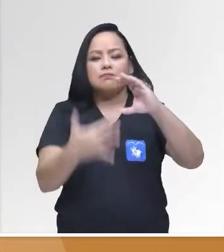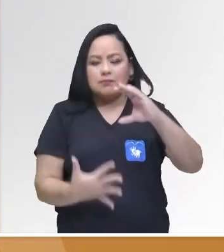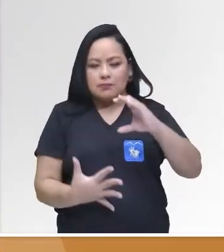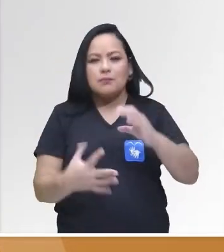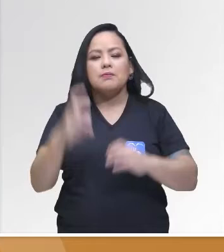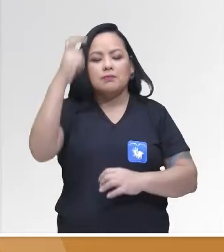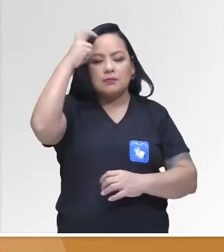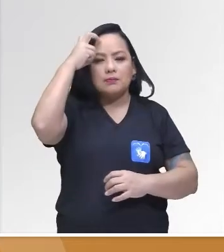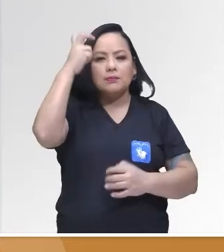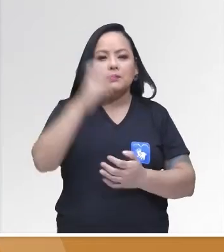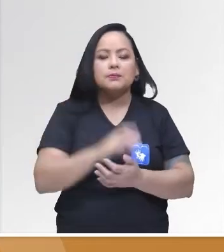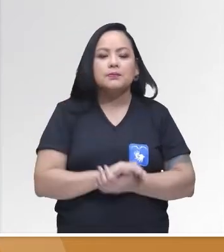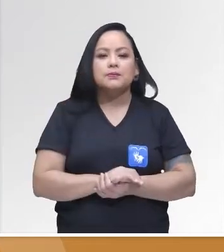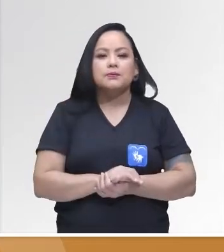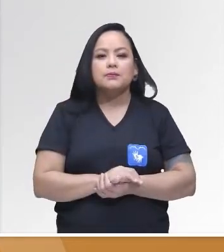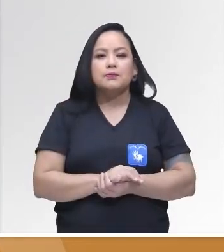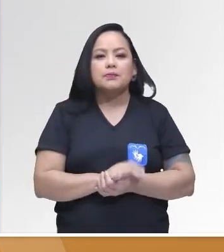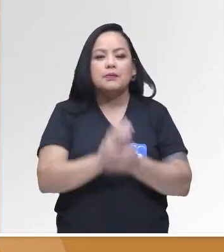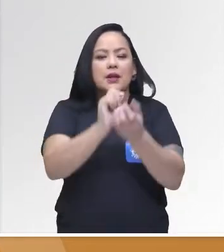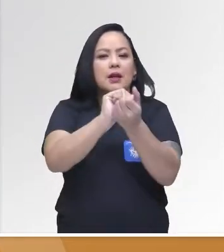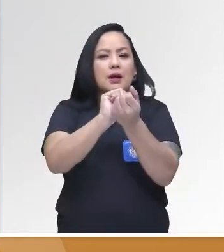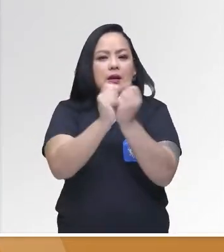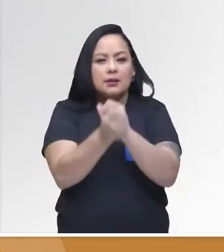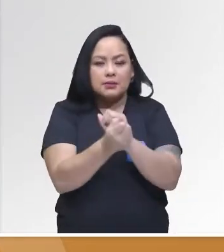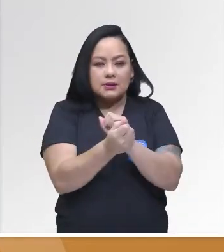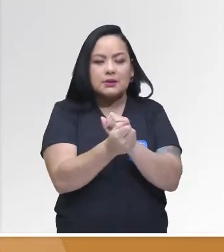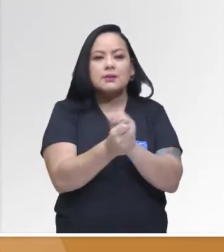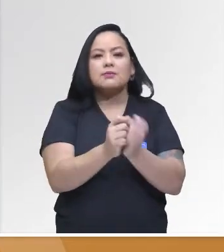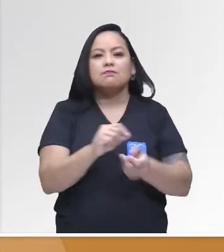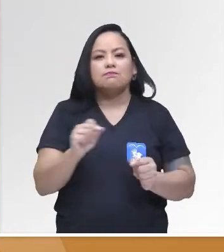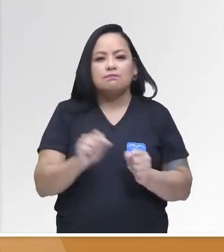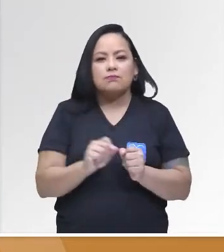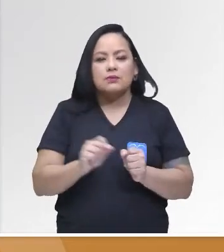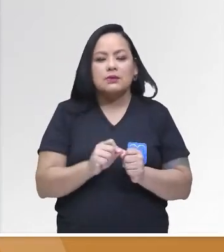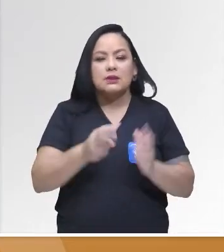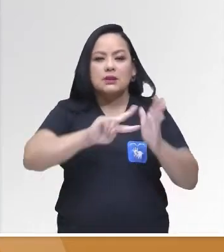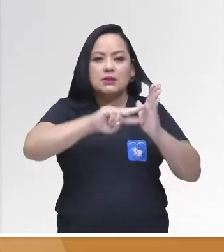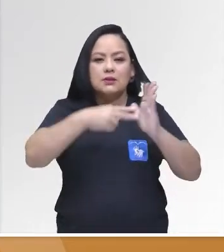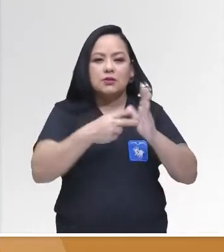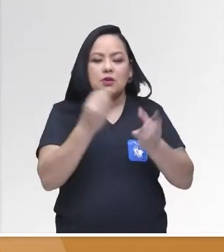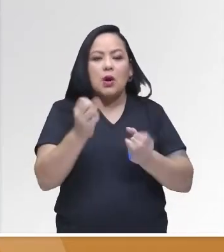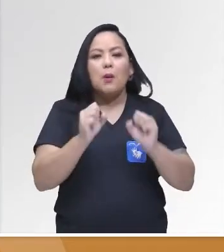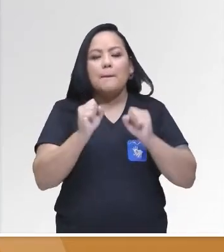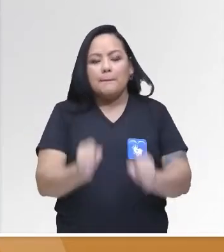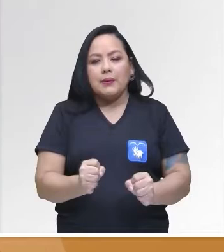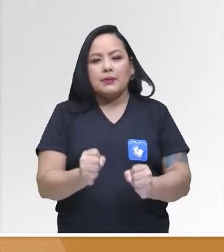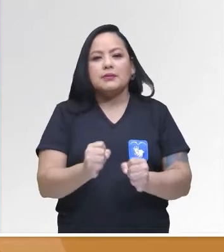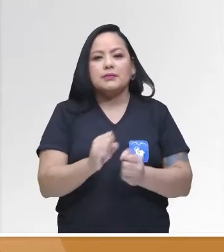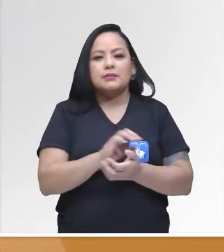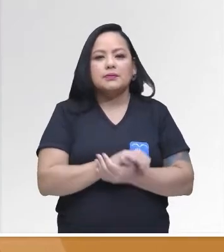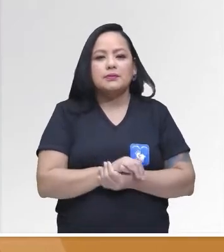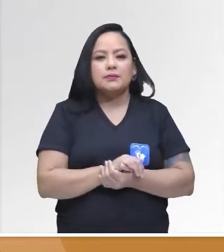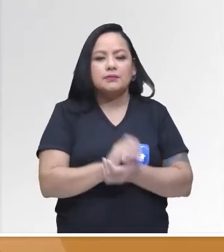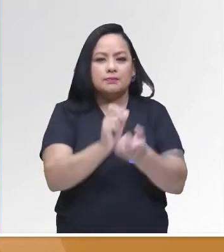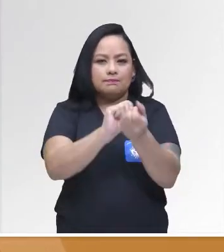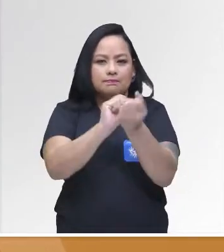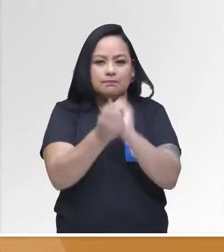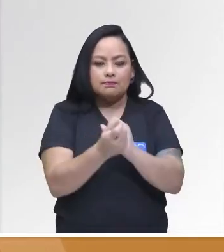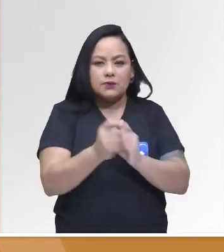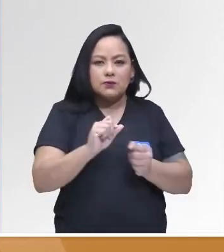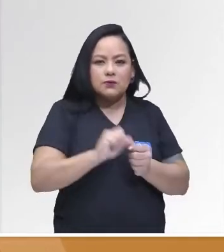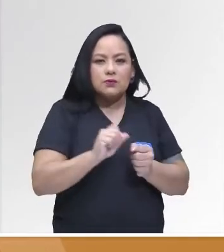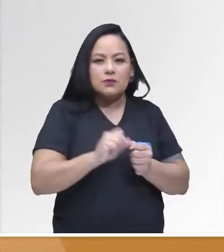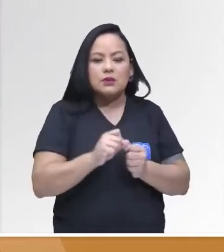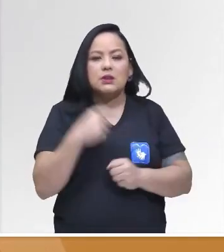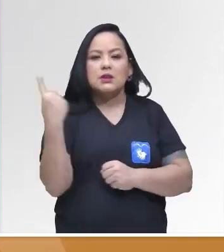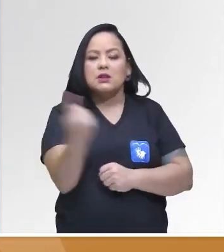característica da cultura, a adaptabilidade, ou seja, a capacidade de adaptação